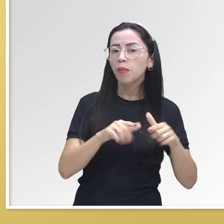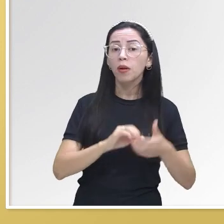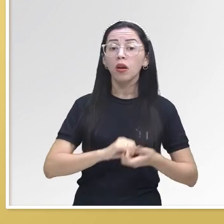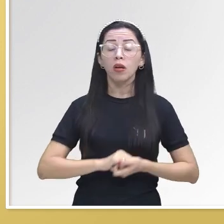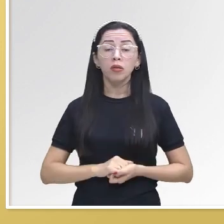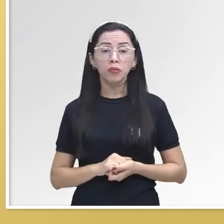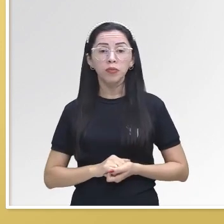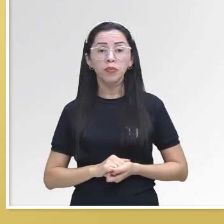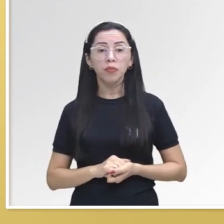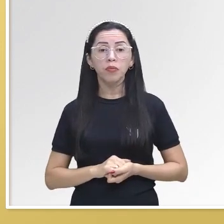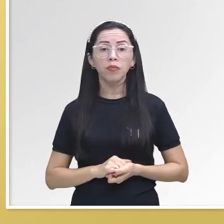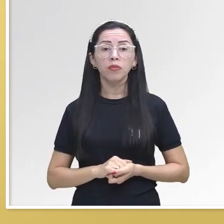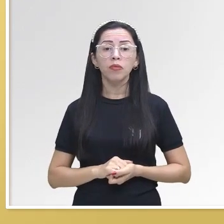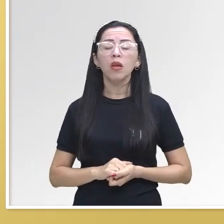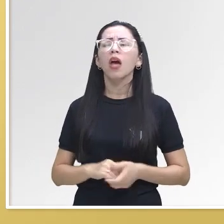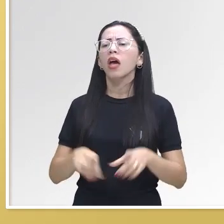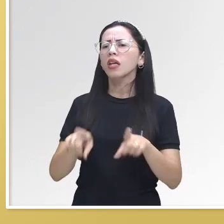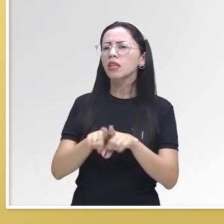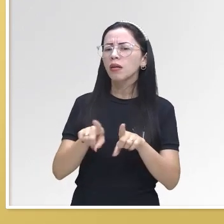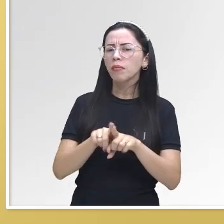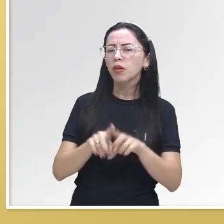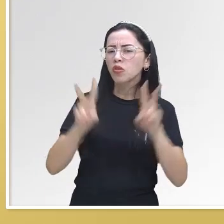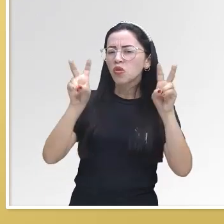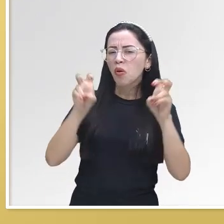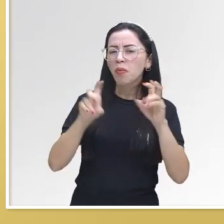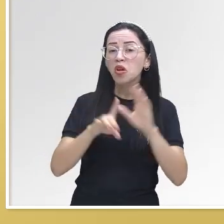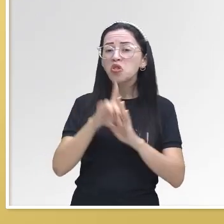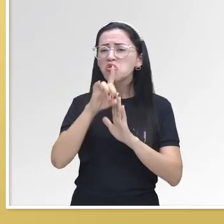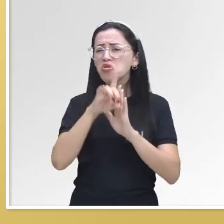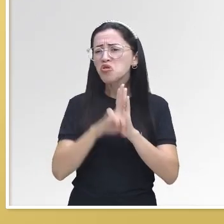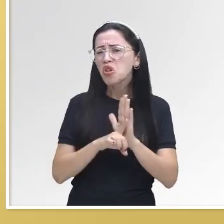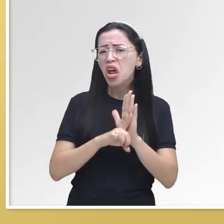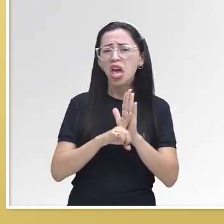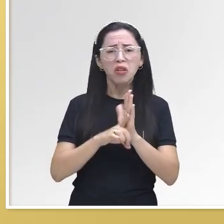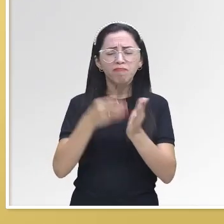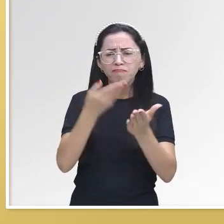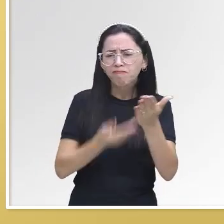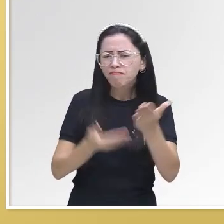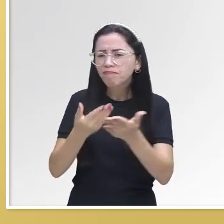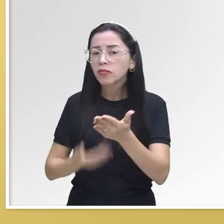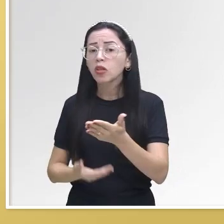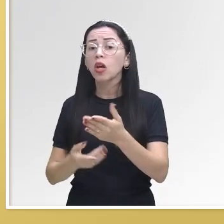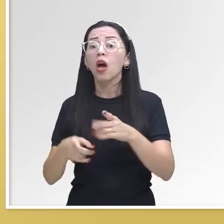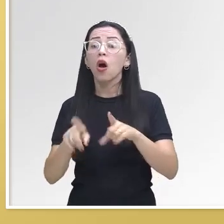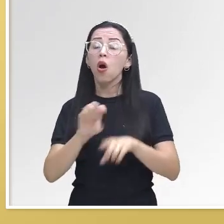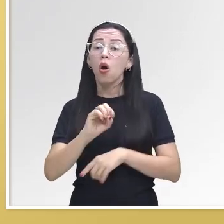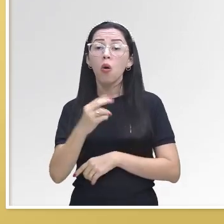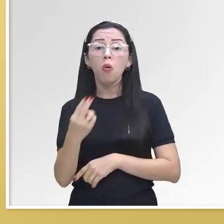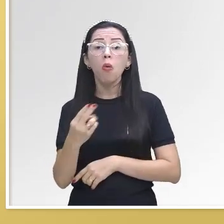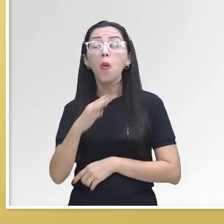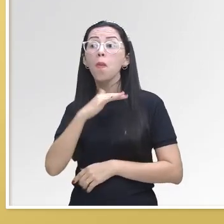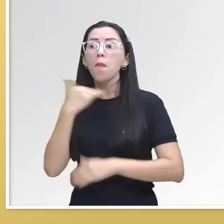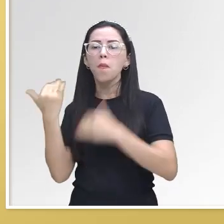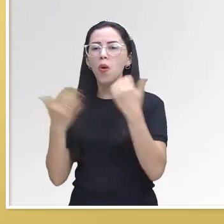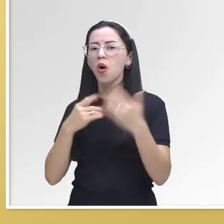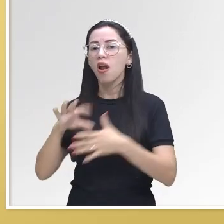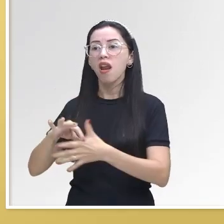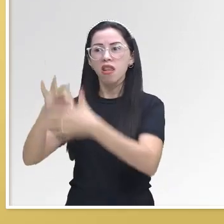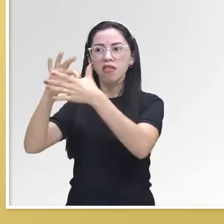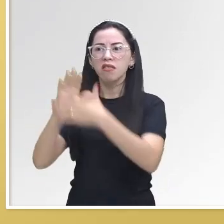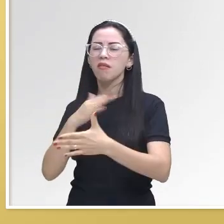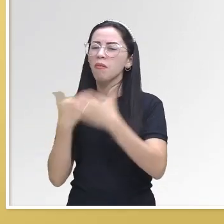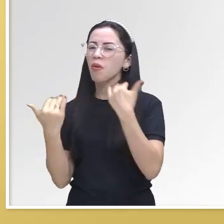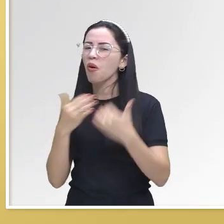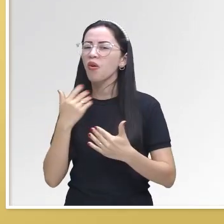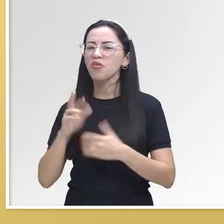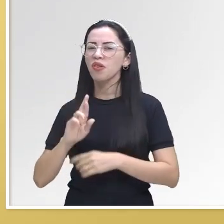militar, supressão das garantias de direitos, prisões, torturas e mortes de opositores pelo Estado, mas também lei